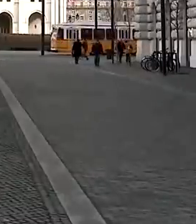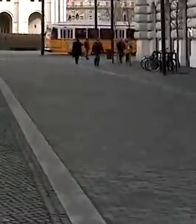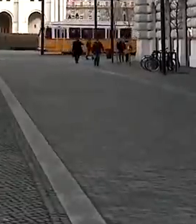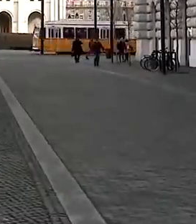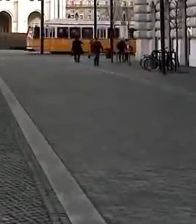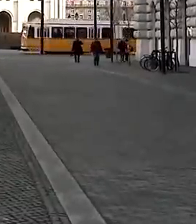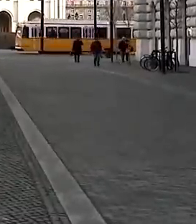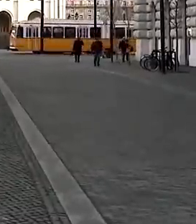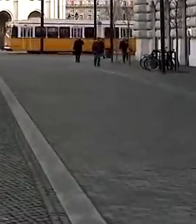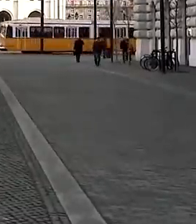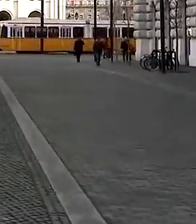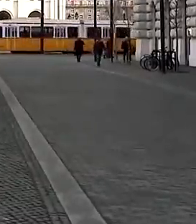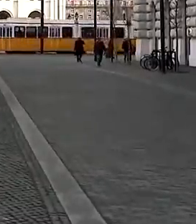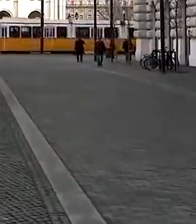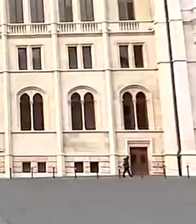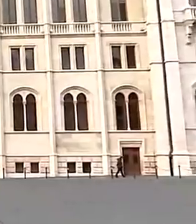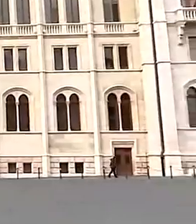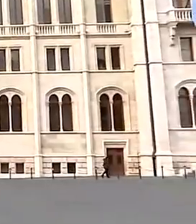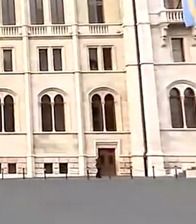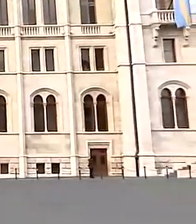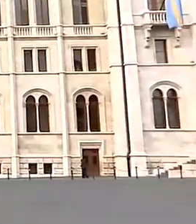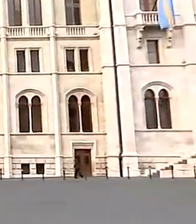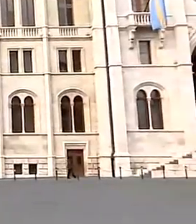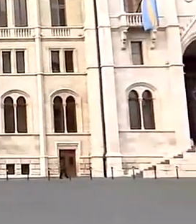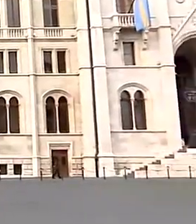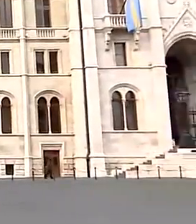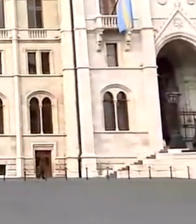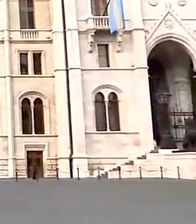Tchau, tchau.